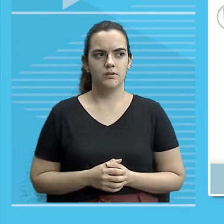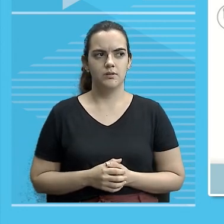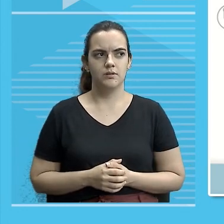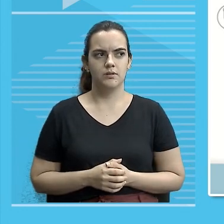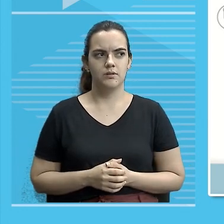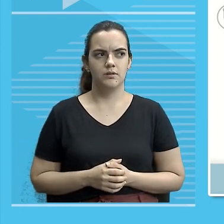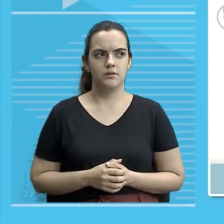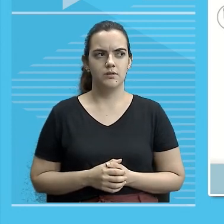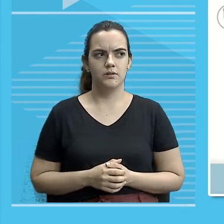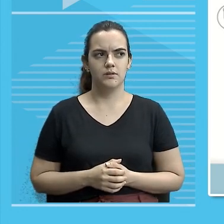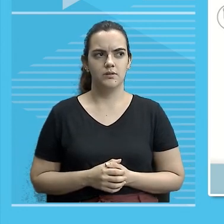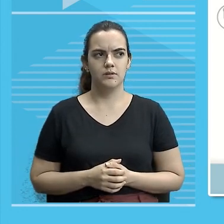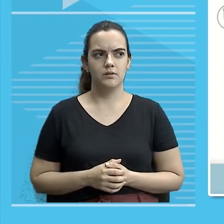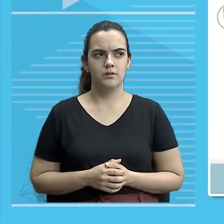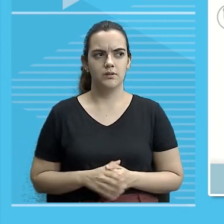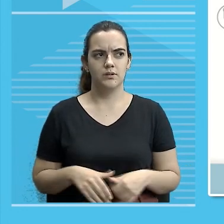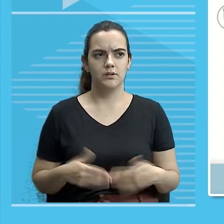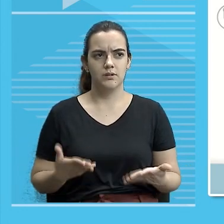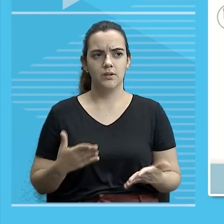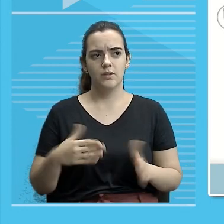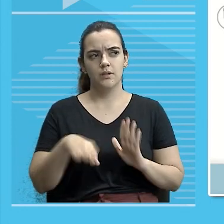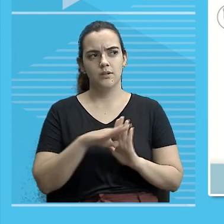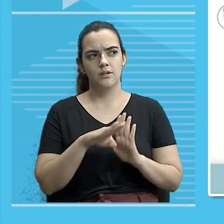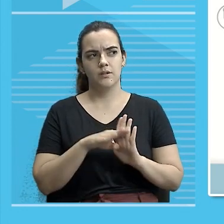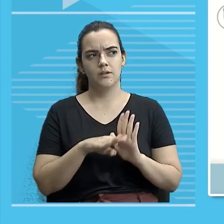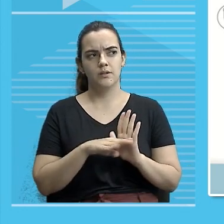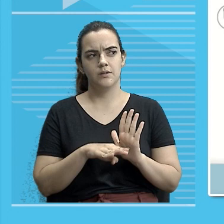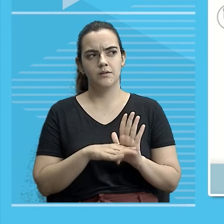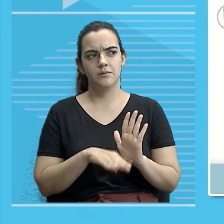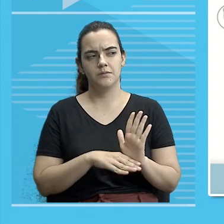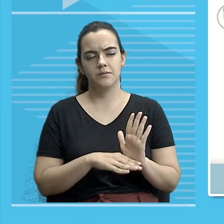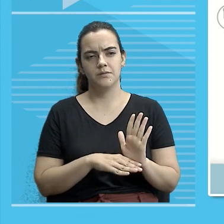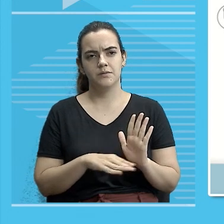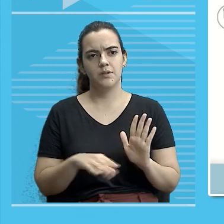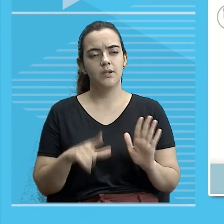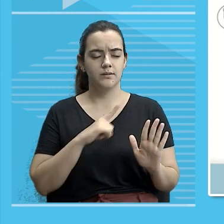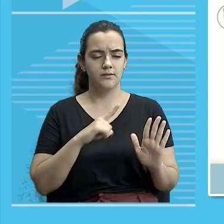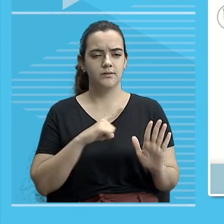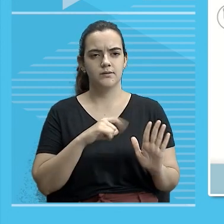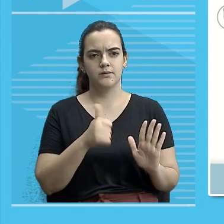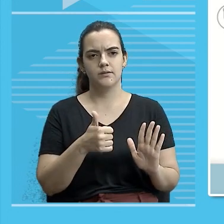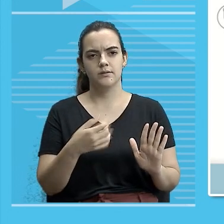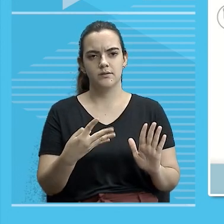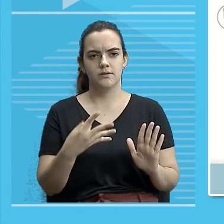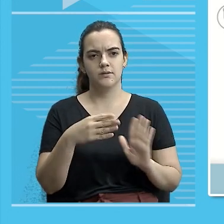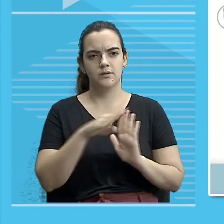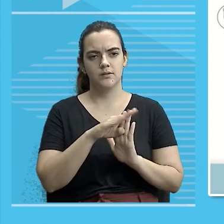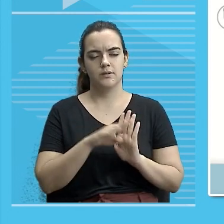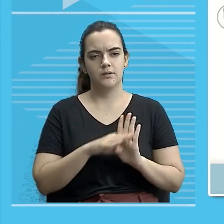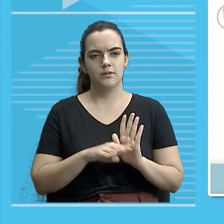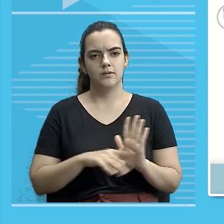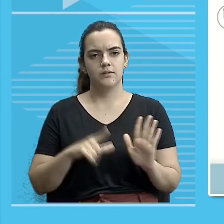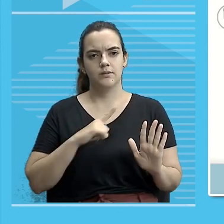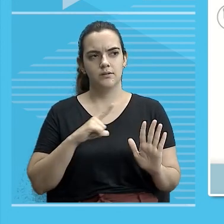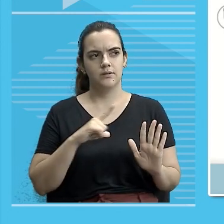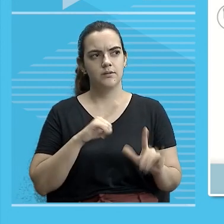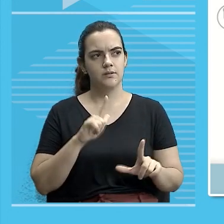princípios tranquilo agora nós vamos para a décima